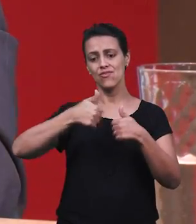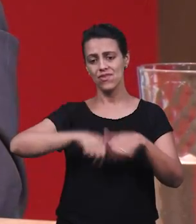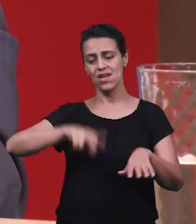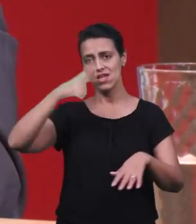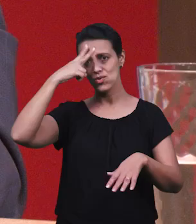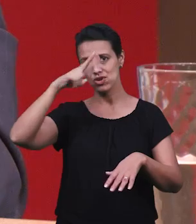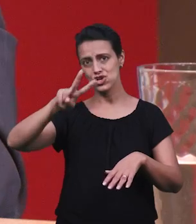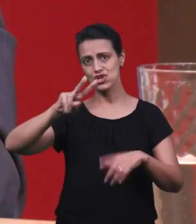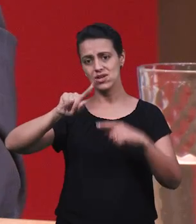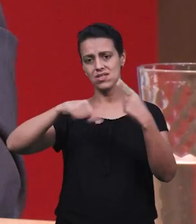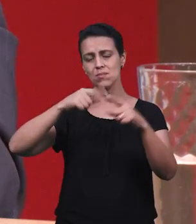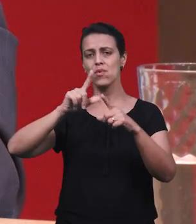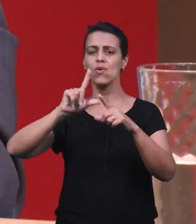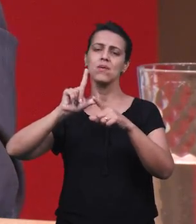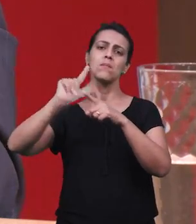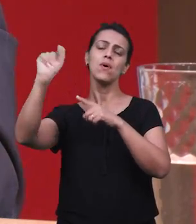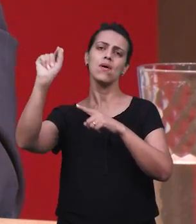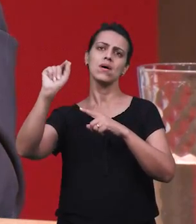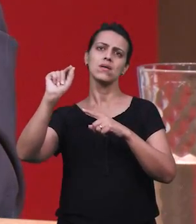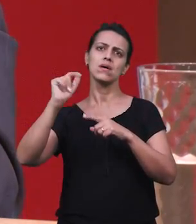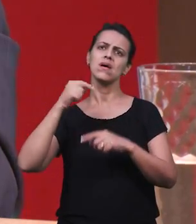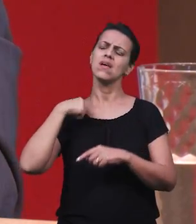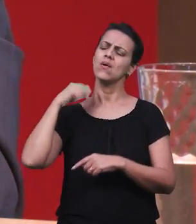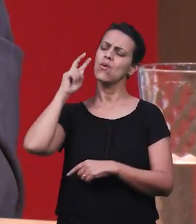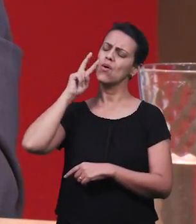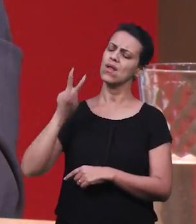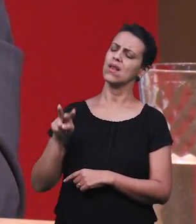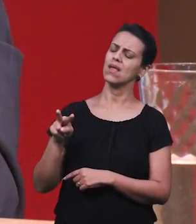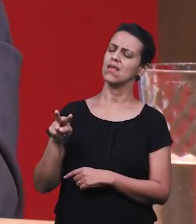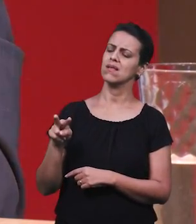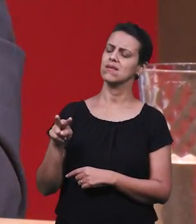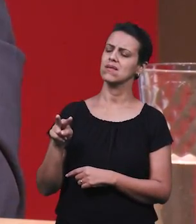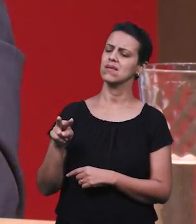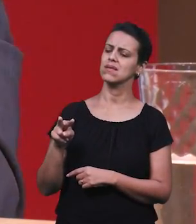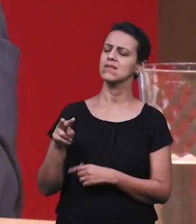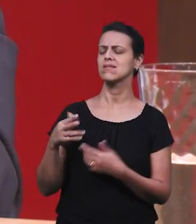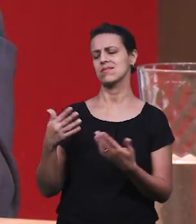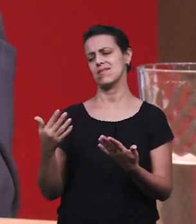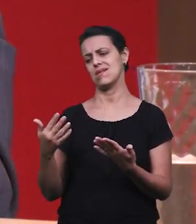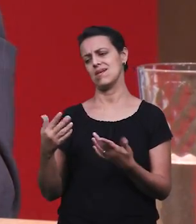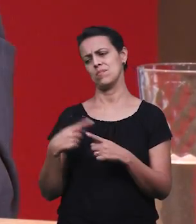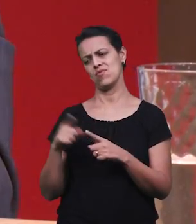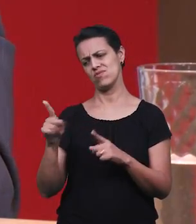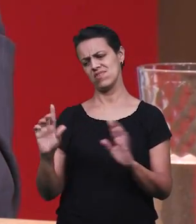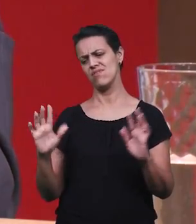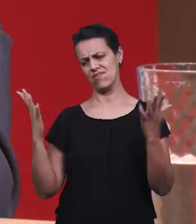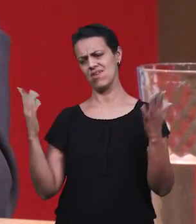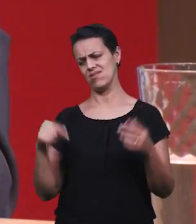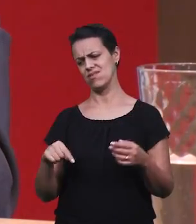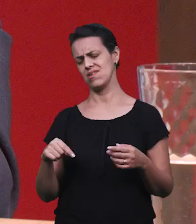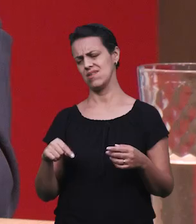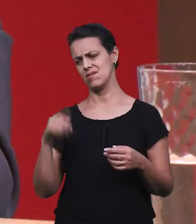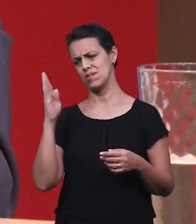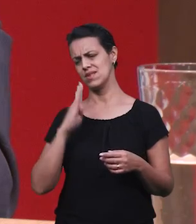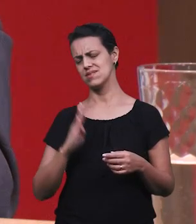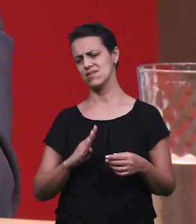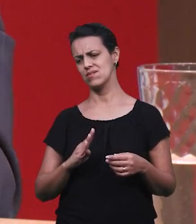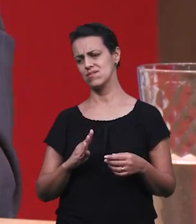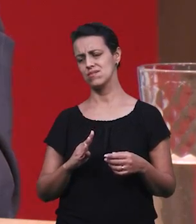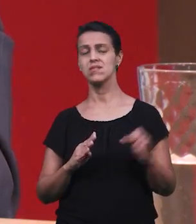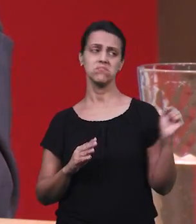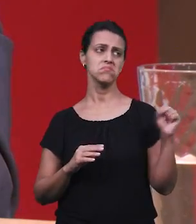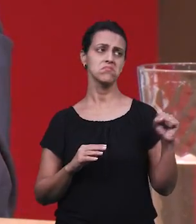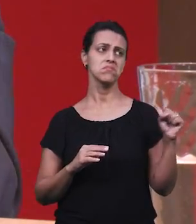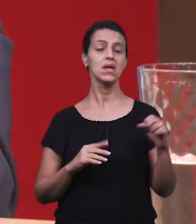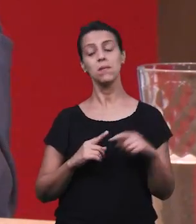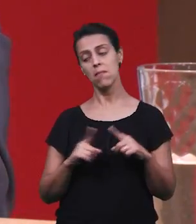volta a semana que vem e tal. E eu olhei para ele e disse, não, mas você veio para um evento? Vim